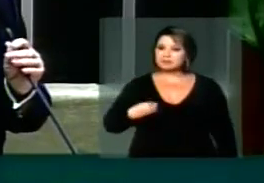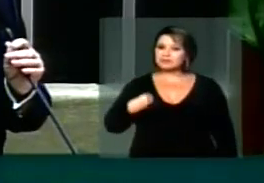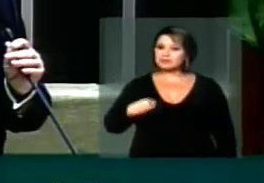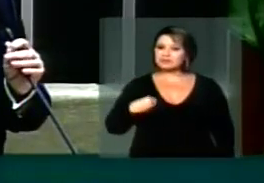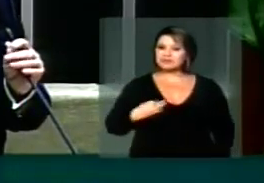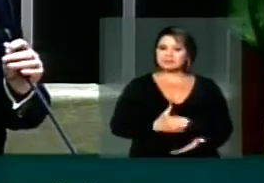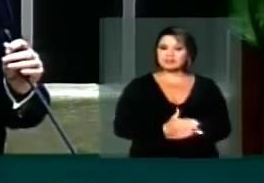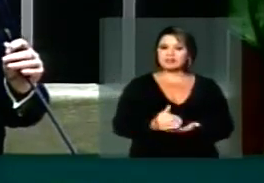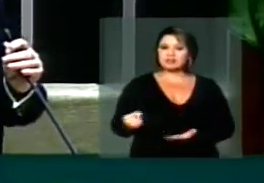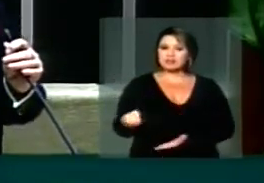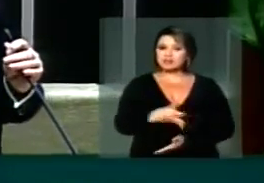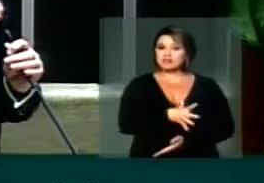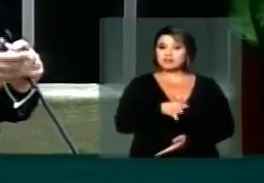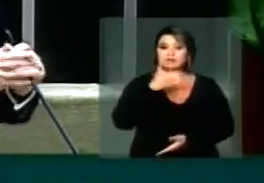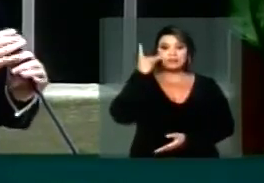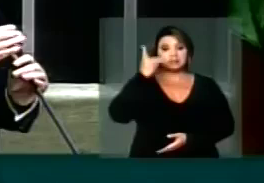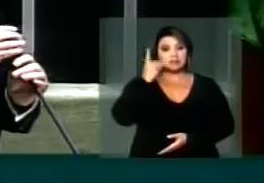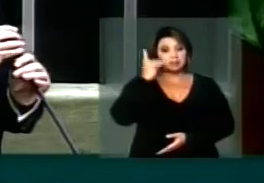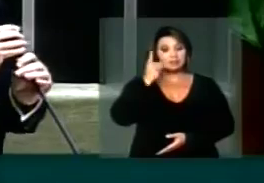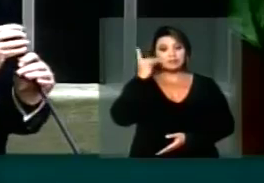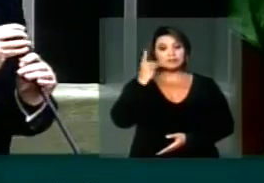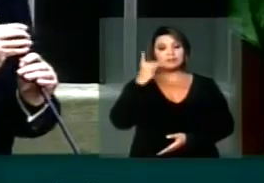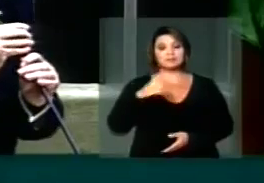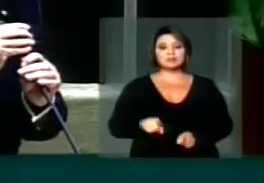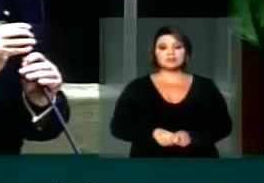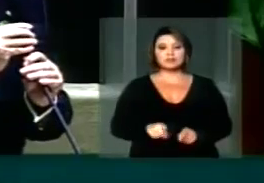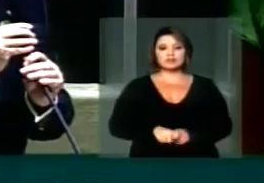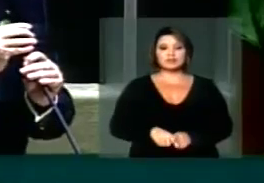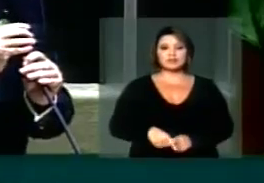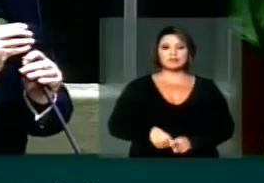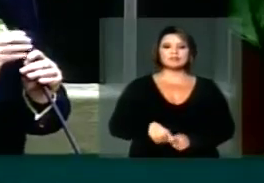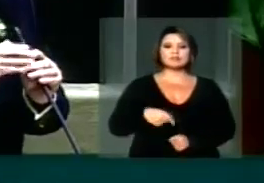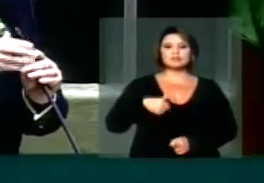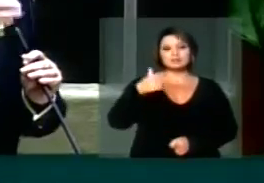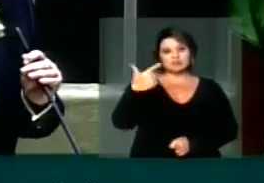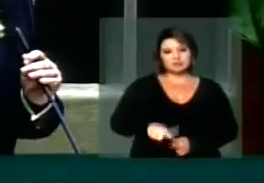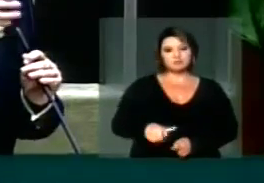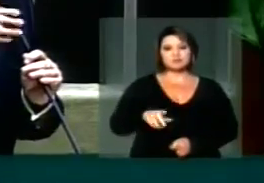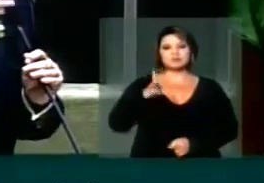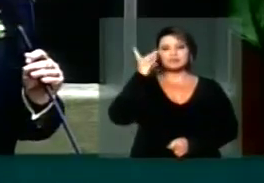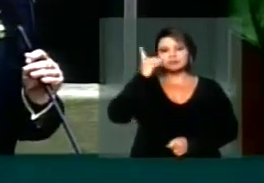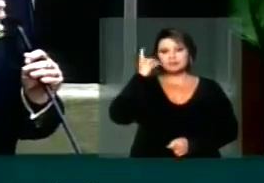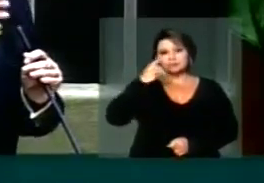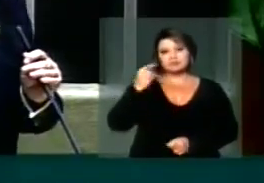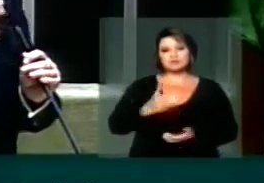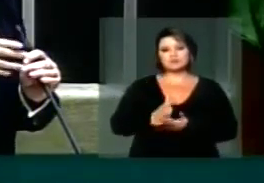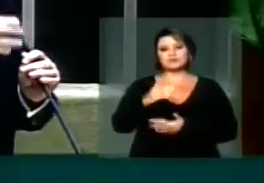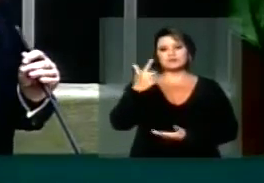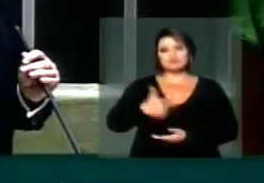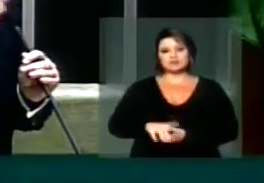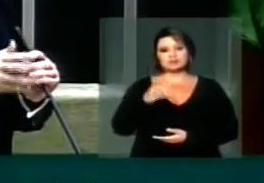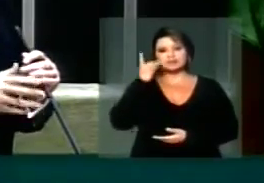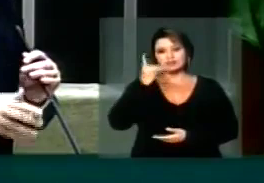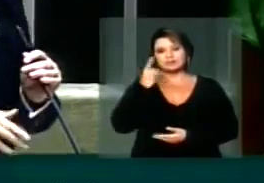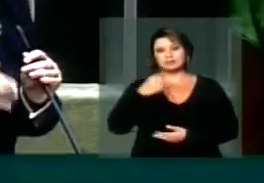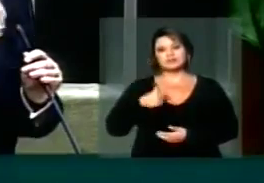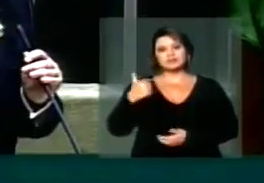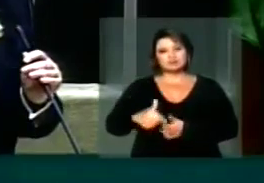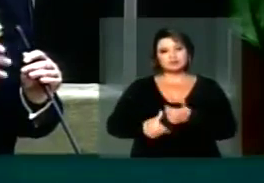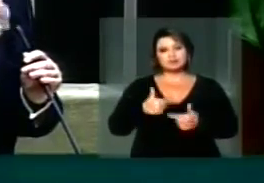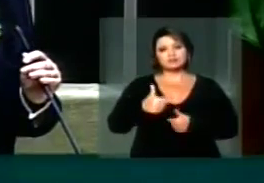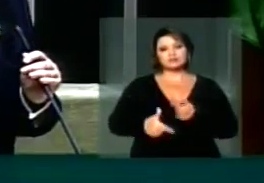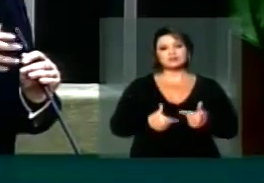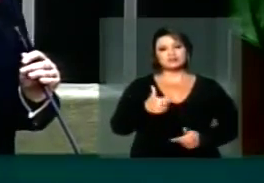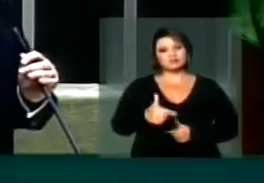assumindo a legislatura hoje, seja os novos eleitos, seja os reeleitos, e desejar que tenham um mandato profícuo,